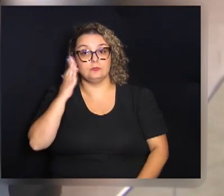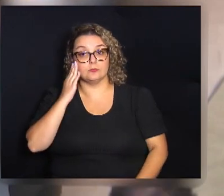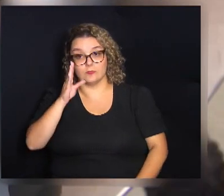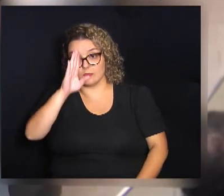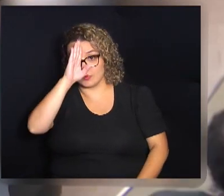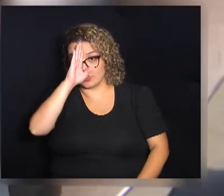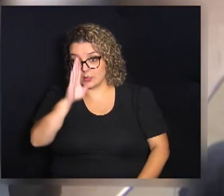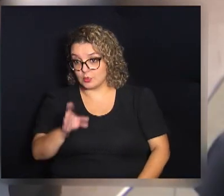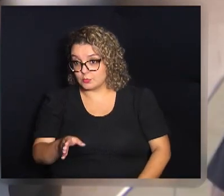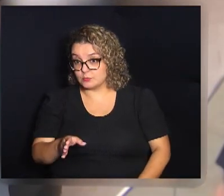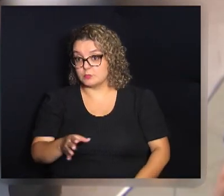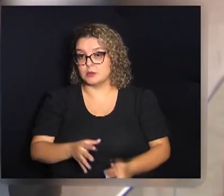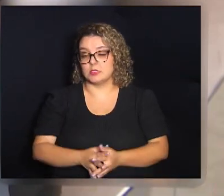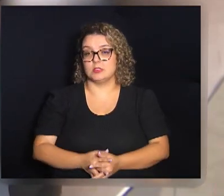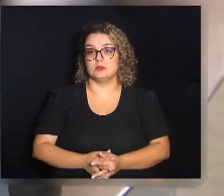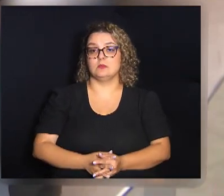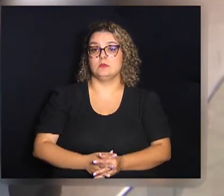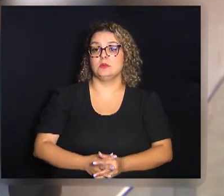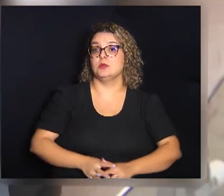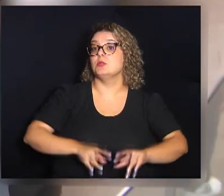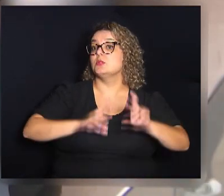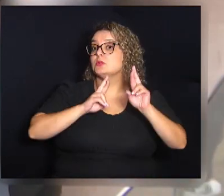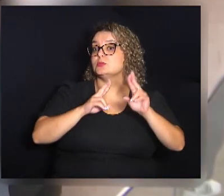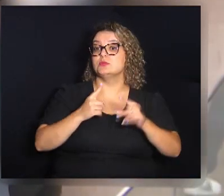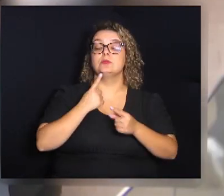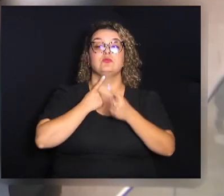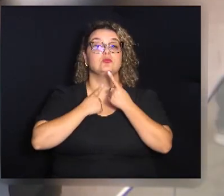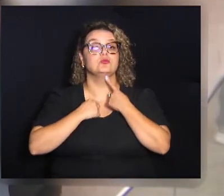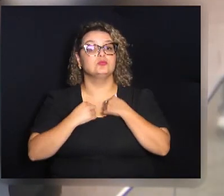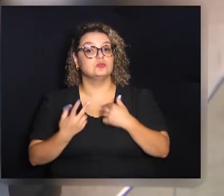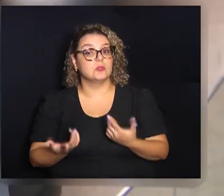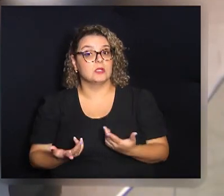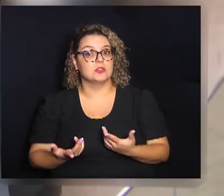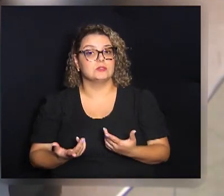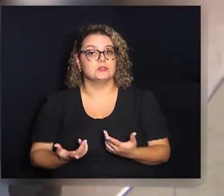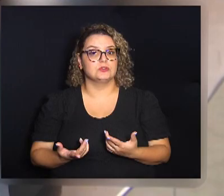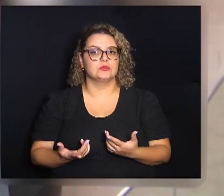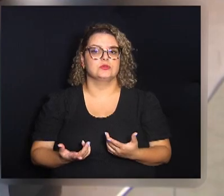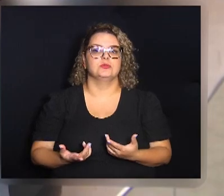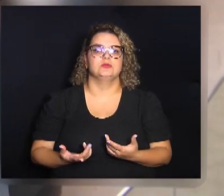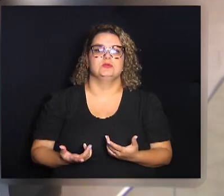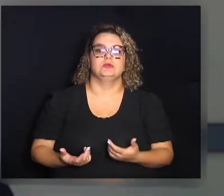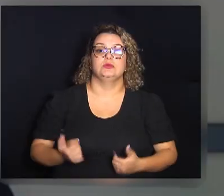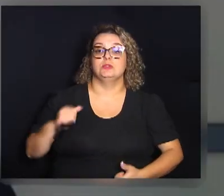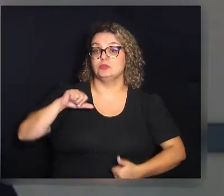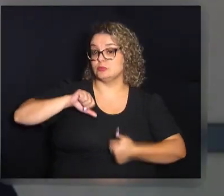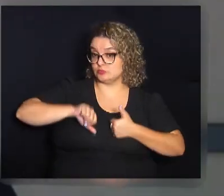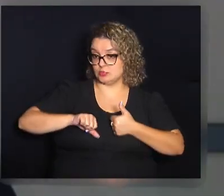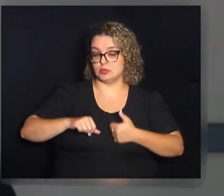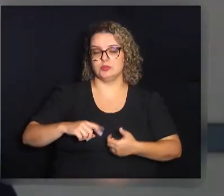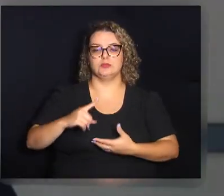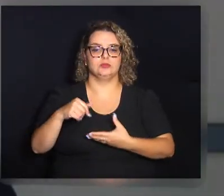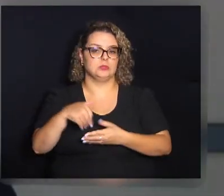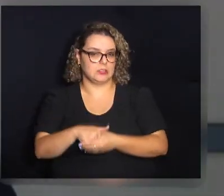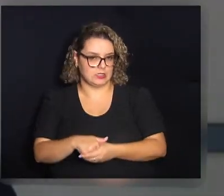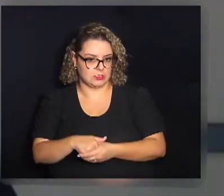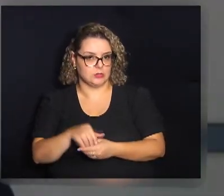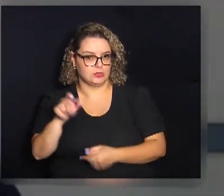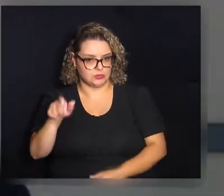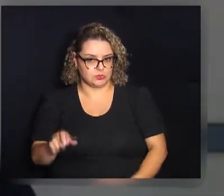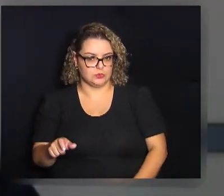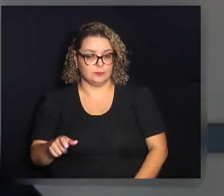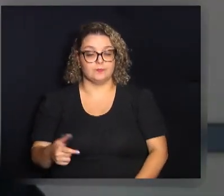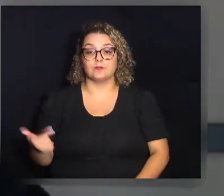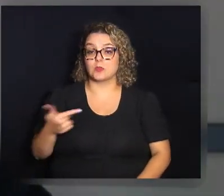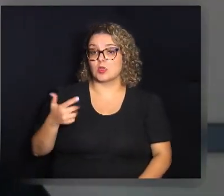principalmente, as expectativas, os anseios, não é? O humor do eleitor. A segunda palestra foi